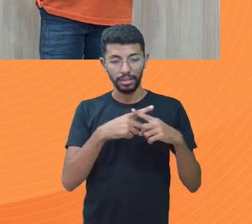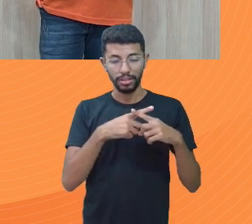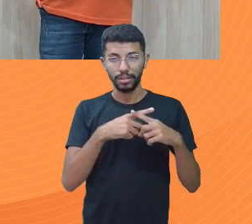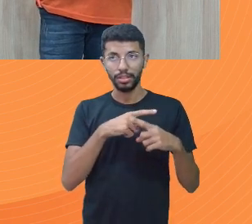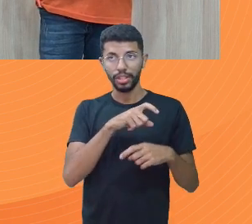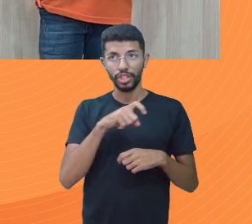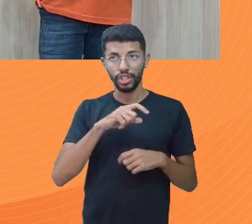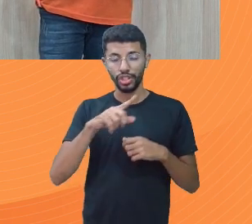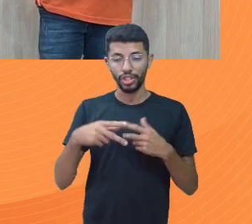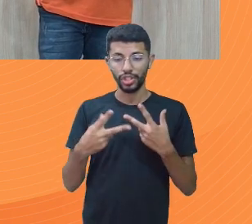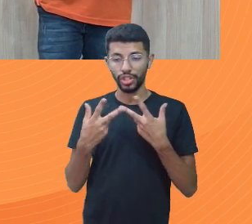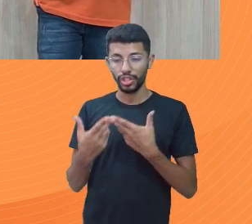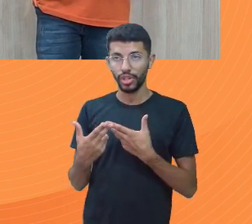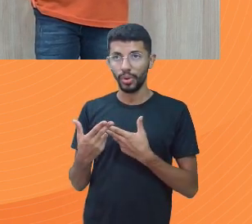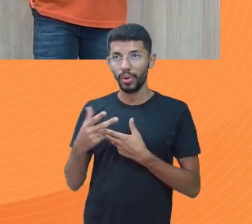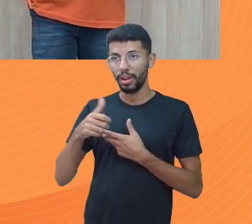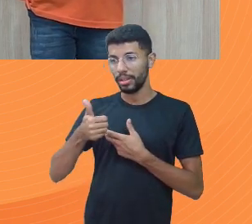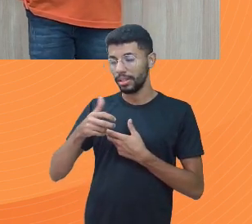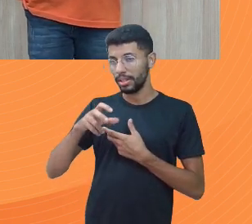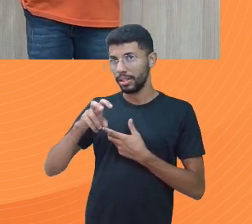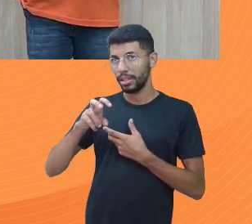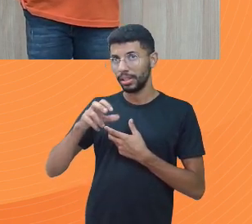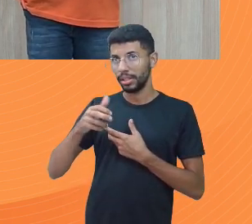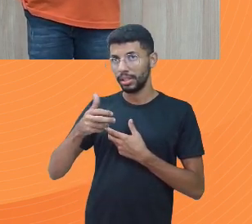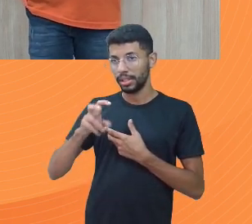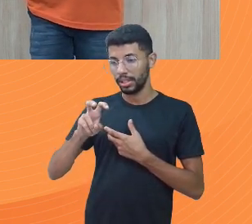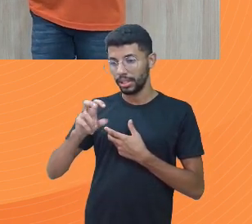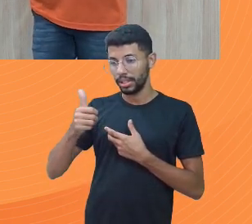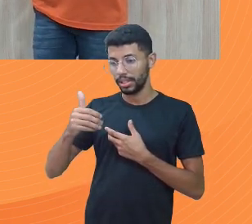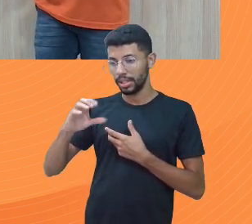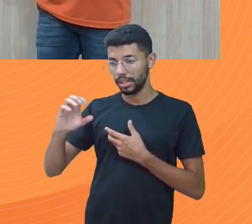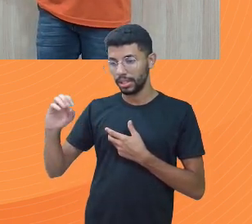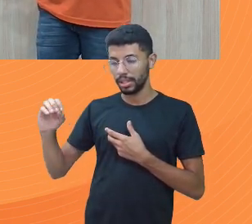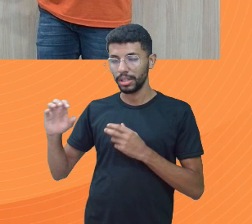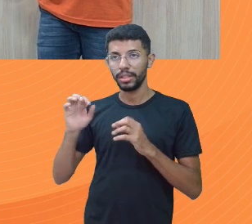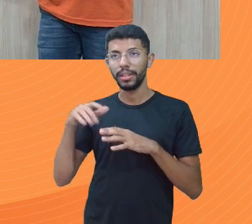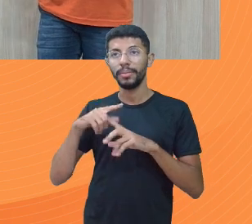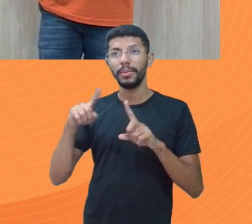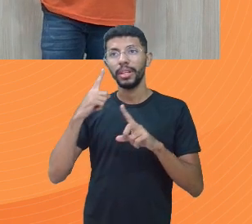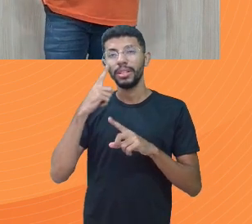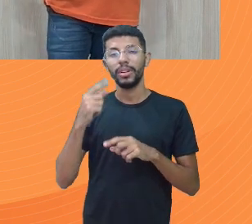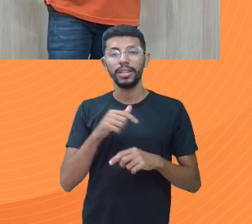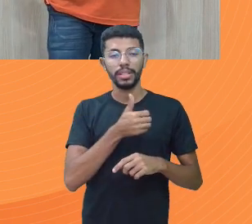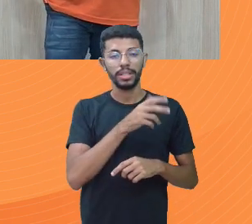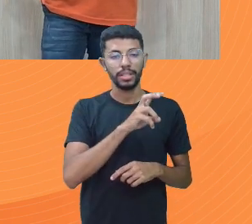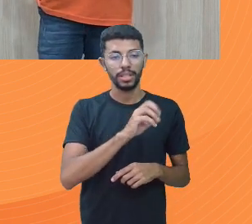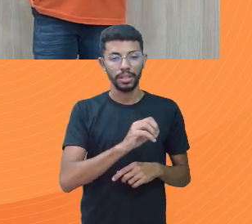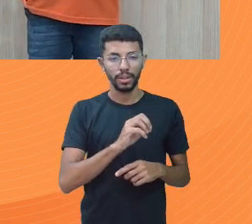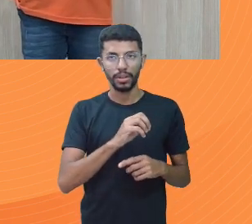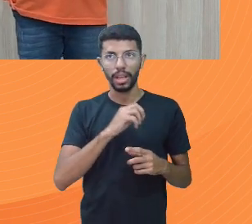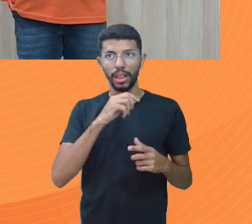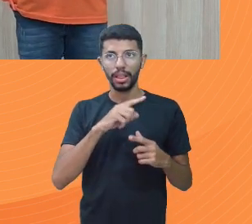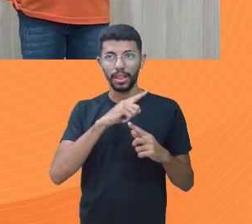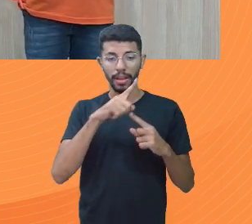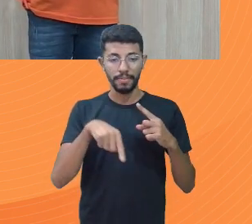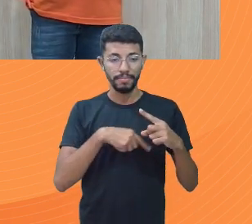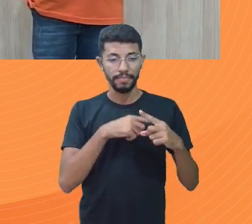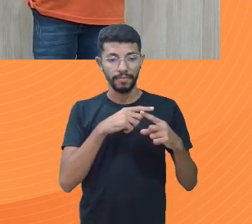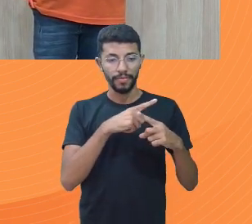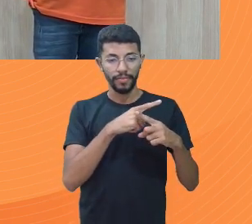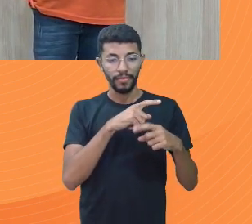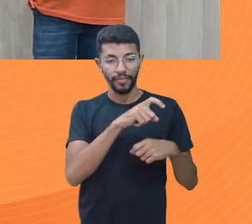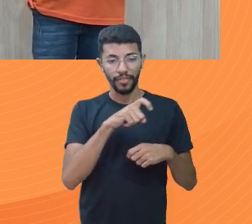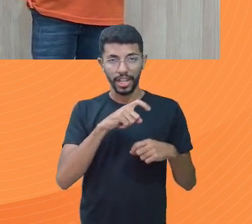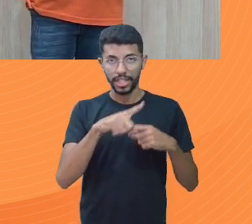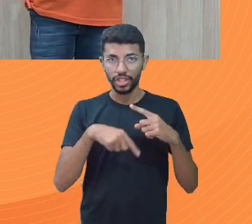igualdade. Se o 150 está multiplicando x, como a gente viu aí na linha anterior, não é? Ele vai passar